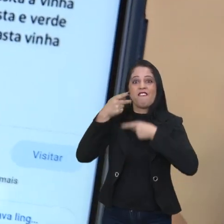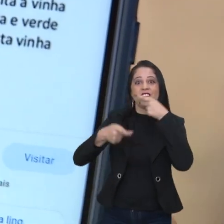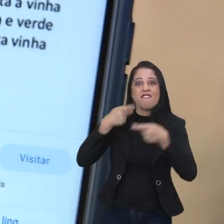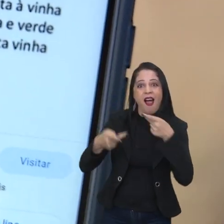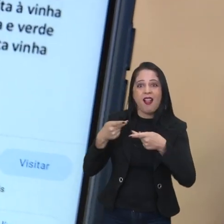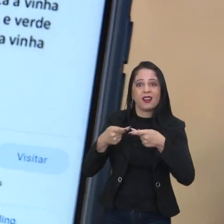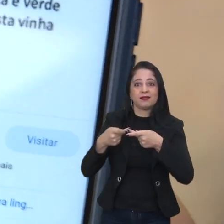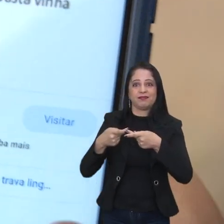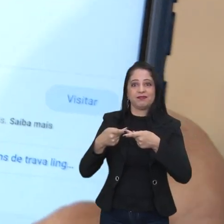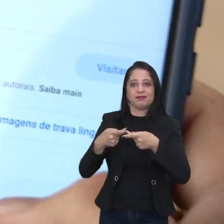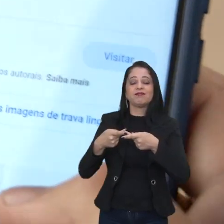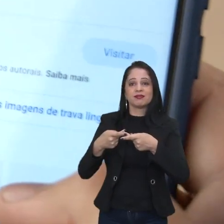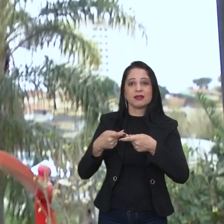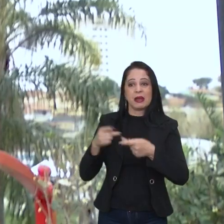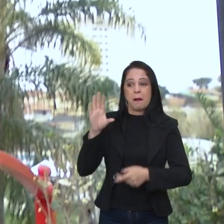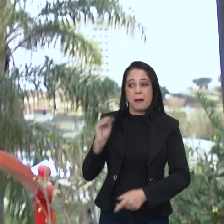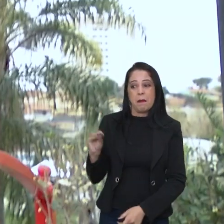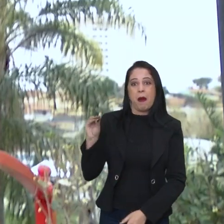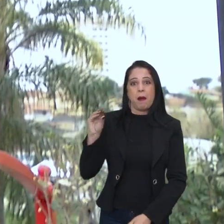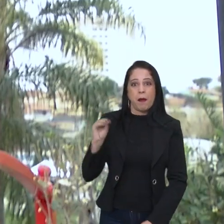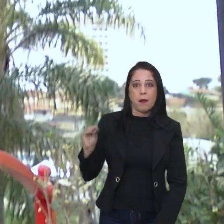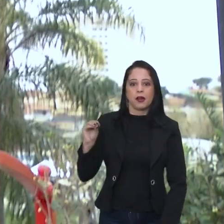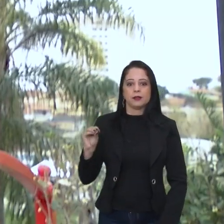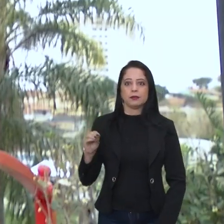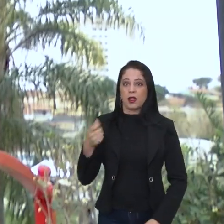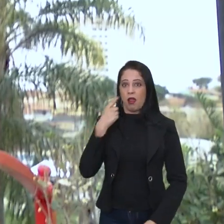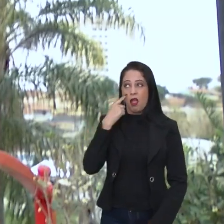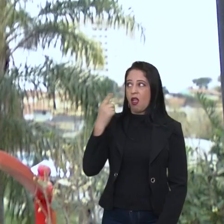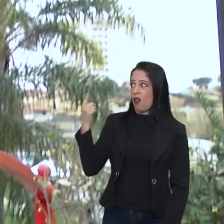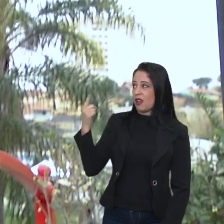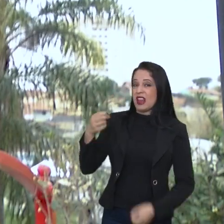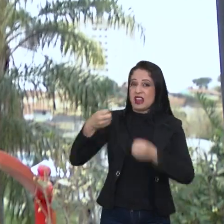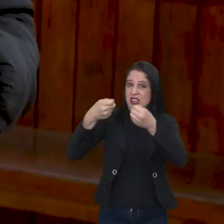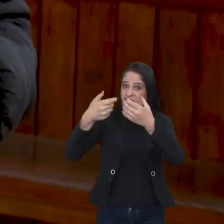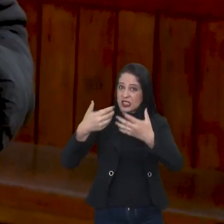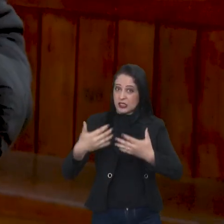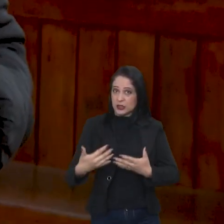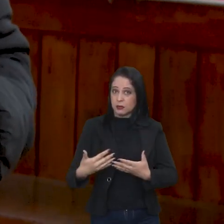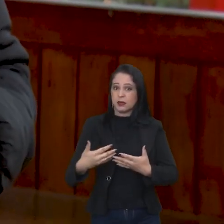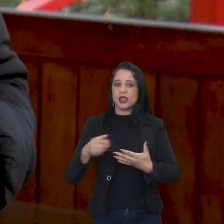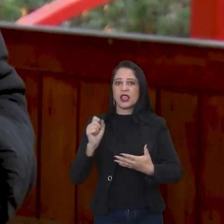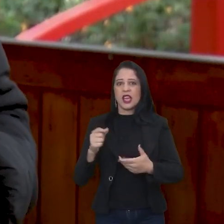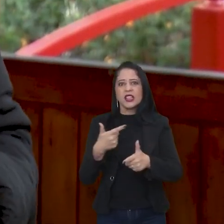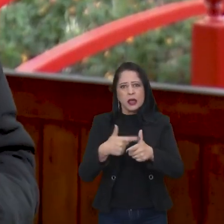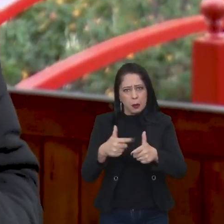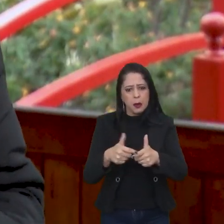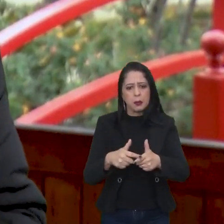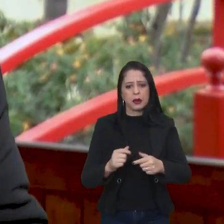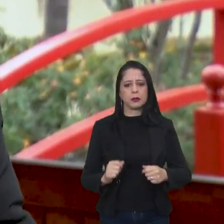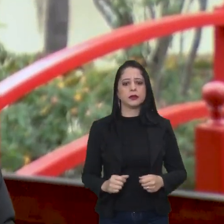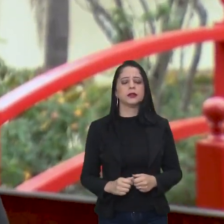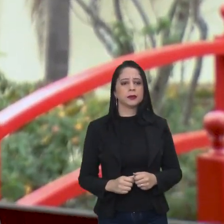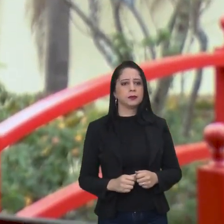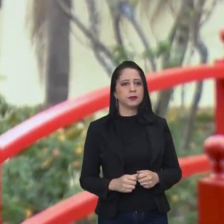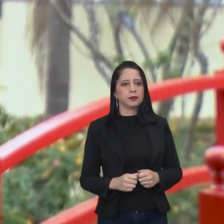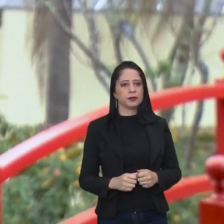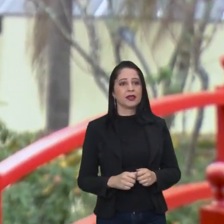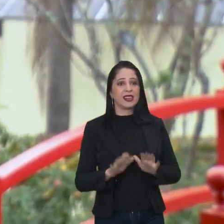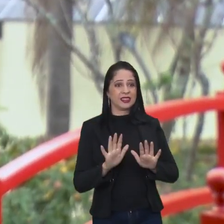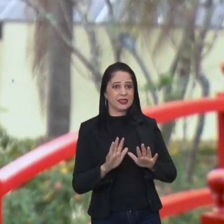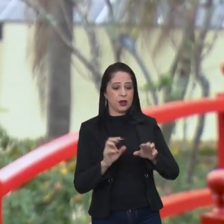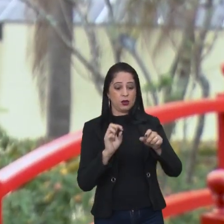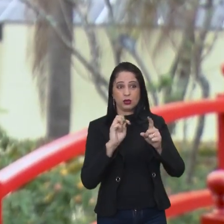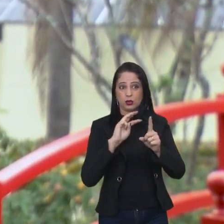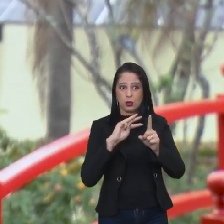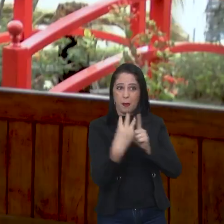o Instituto Brasileiro de fluência O Tiago está dentro desse percentual e ele relata as dificuldades enfrentadas por